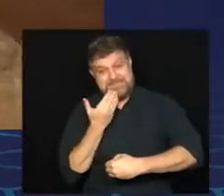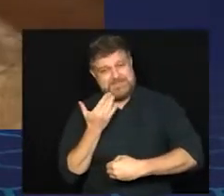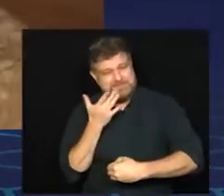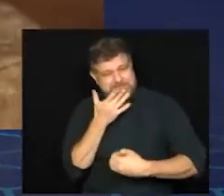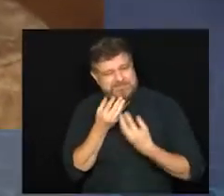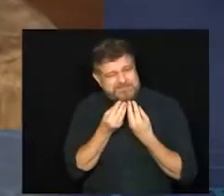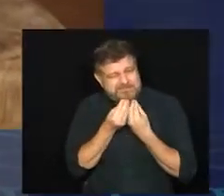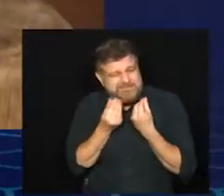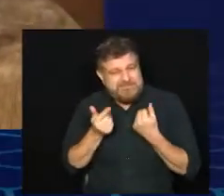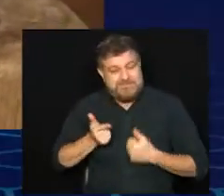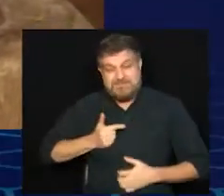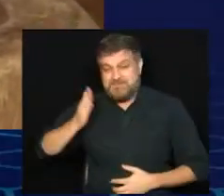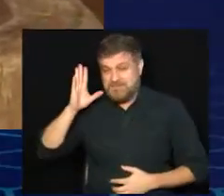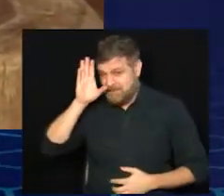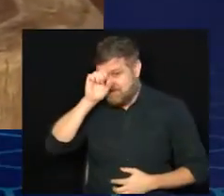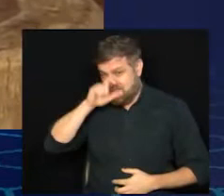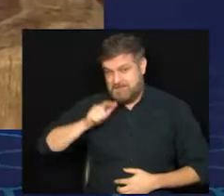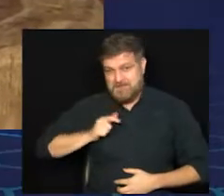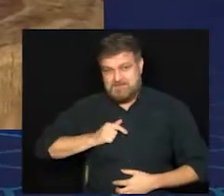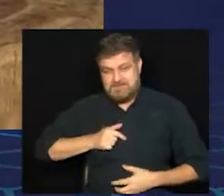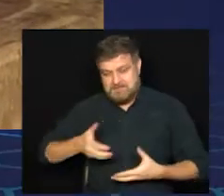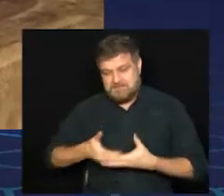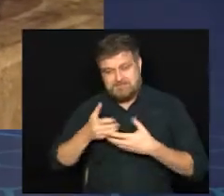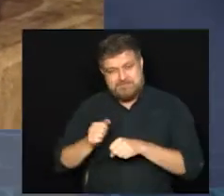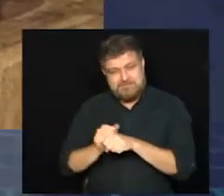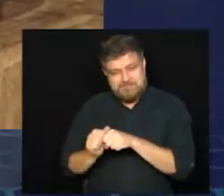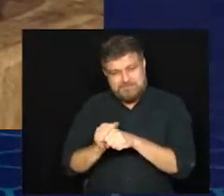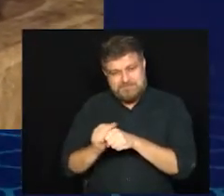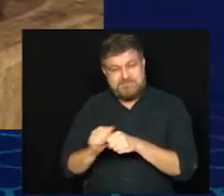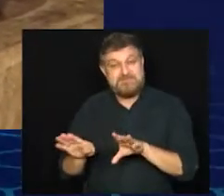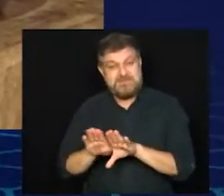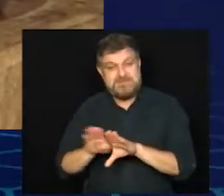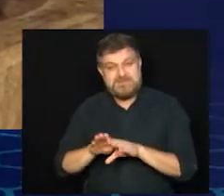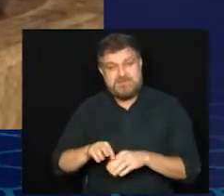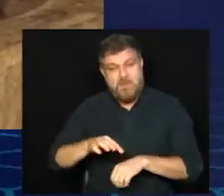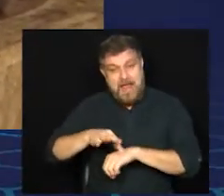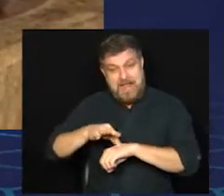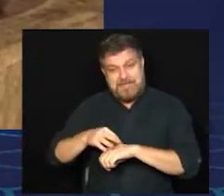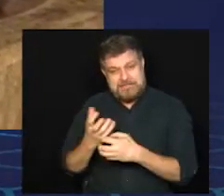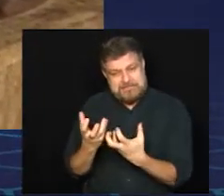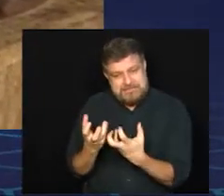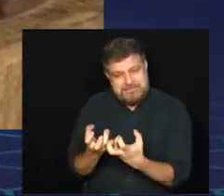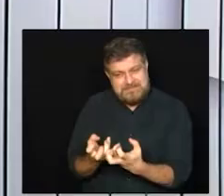Total. Aprenda a fazer um risoto de abóbora com carne seca.